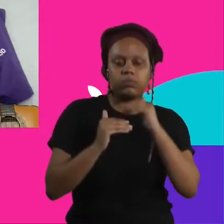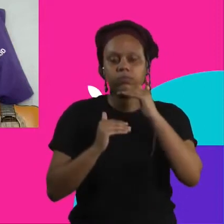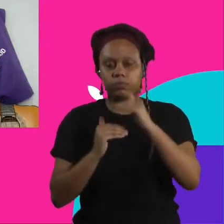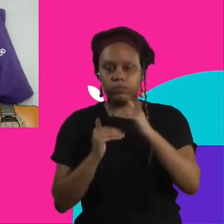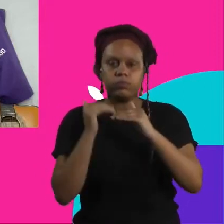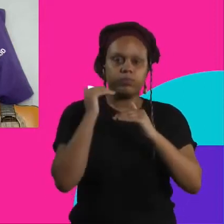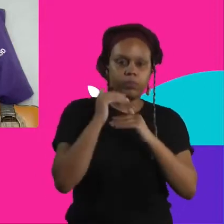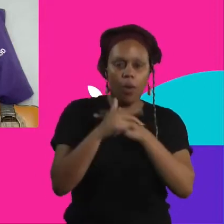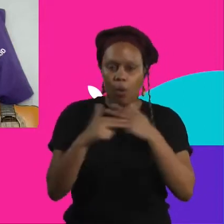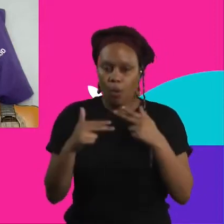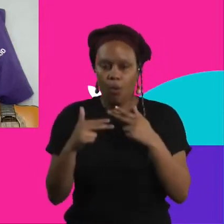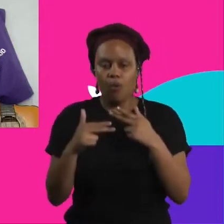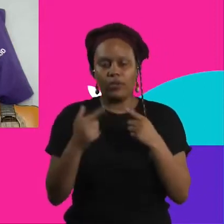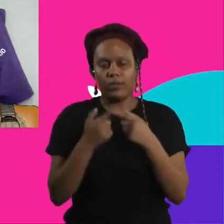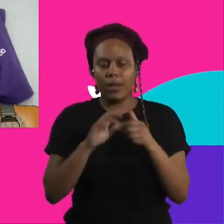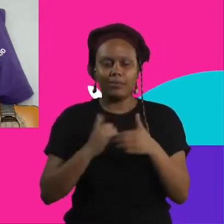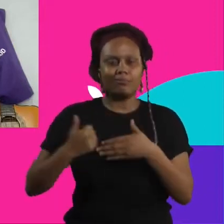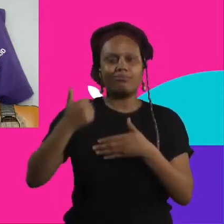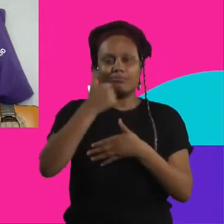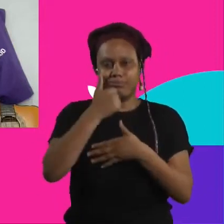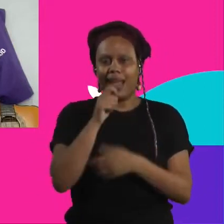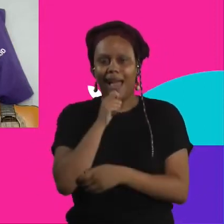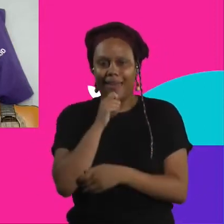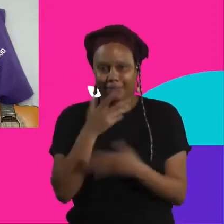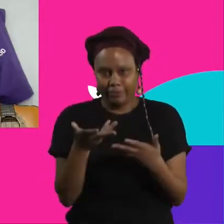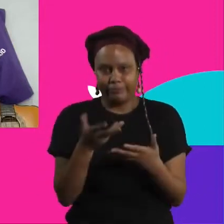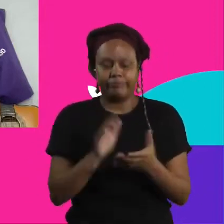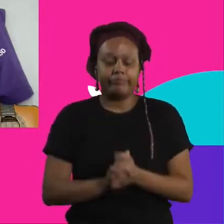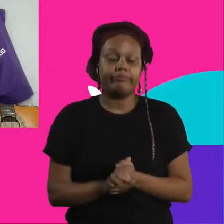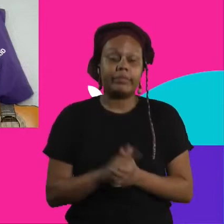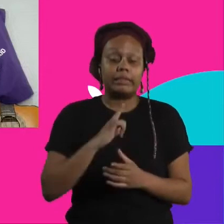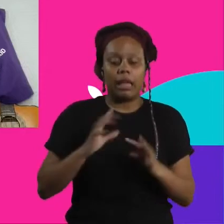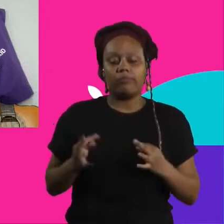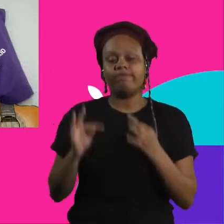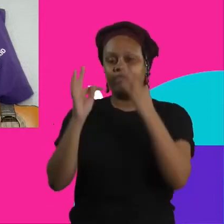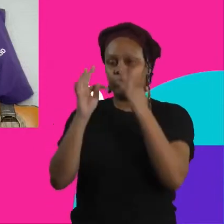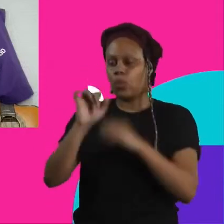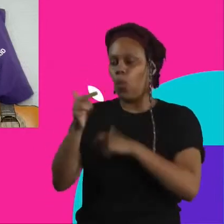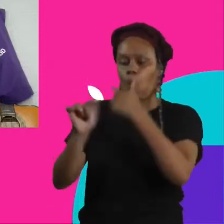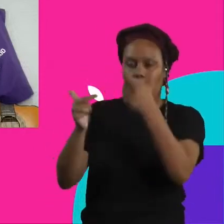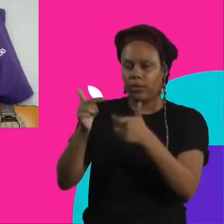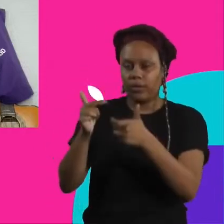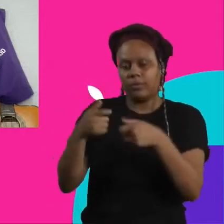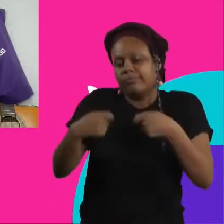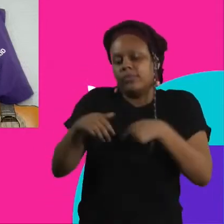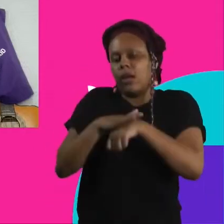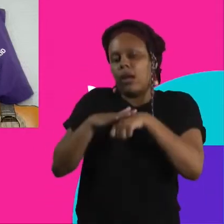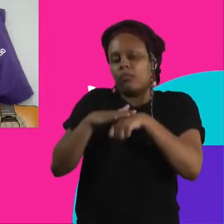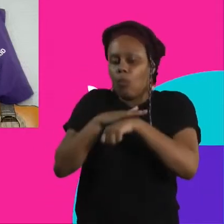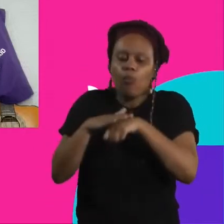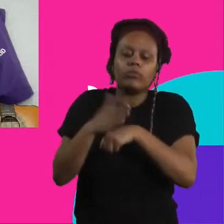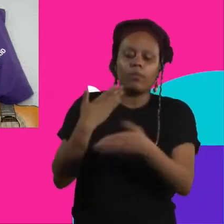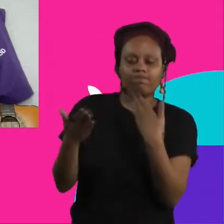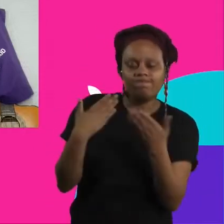de privilégios, né? E aí a gente tem outras tecnologias aqui para falar como que a gente pode